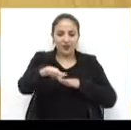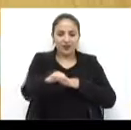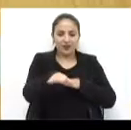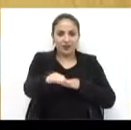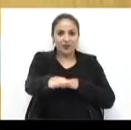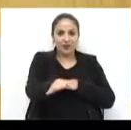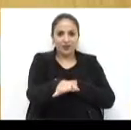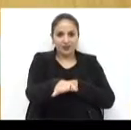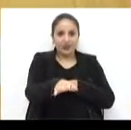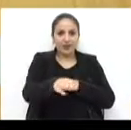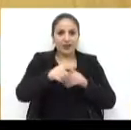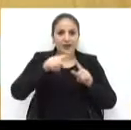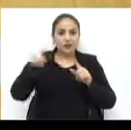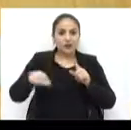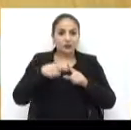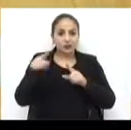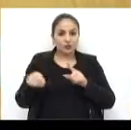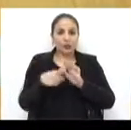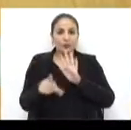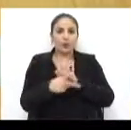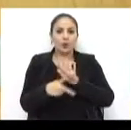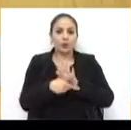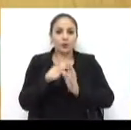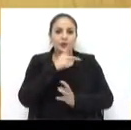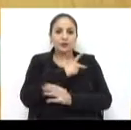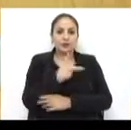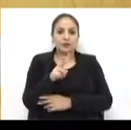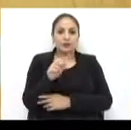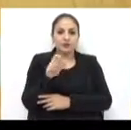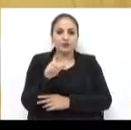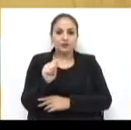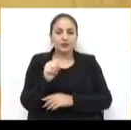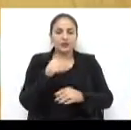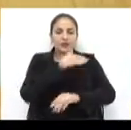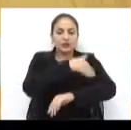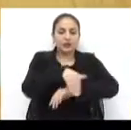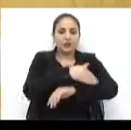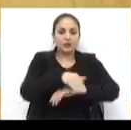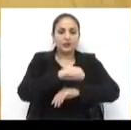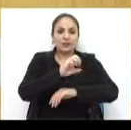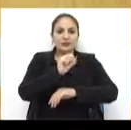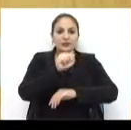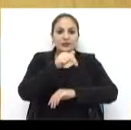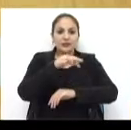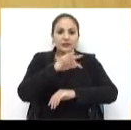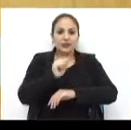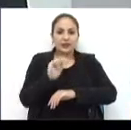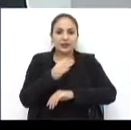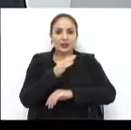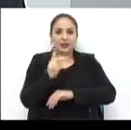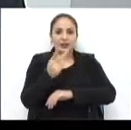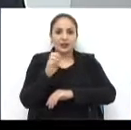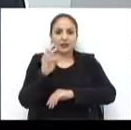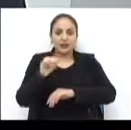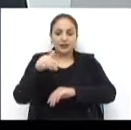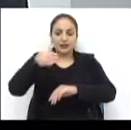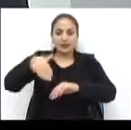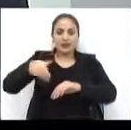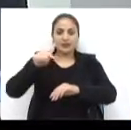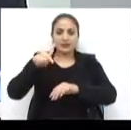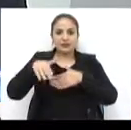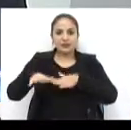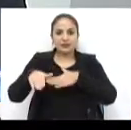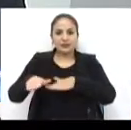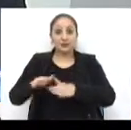na Avenida Presidente Vargas, no trecho entre a Rua Santa Helena e a Avenida 7 de Setembro. Nós fomos procurados por